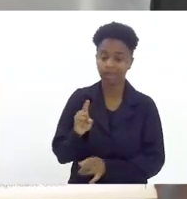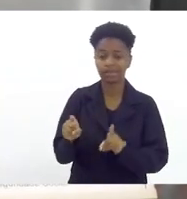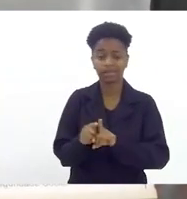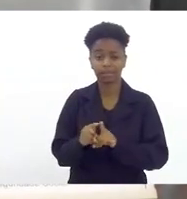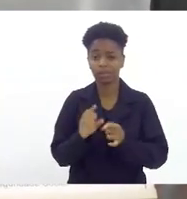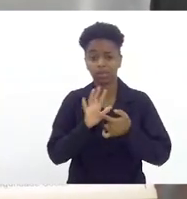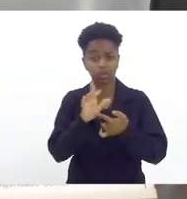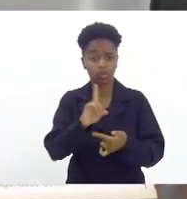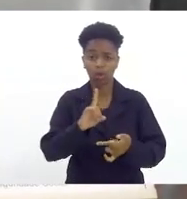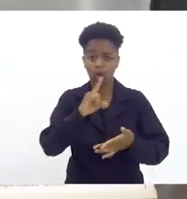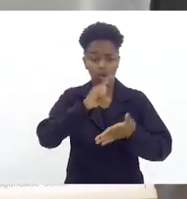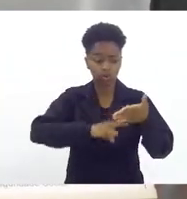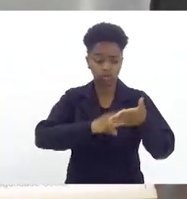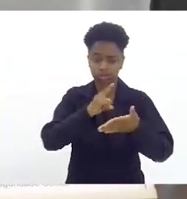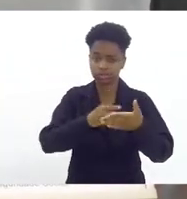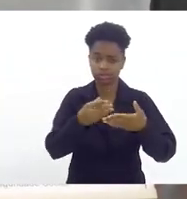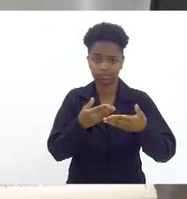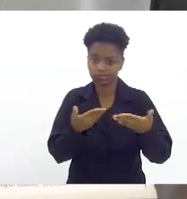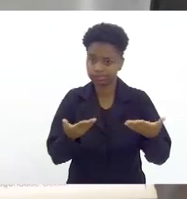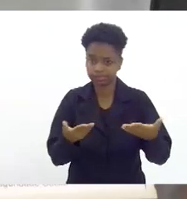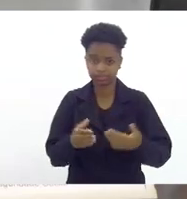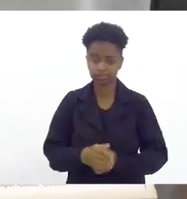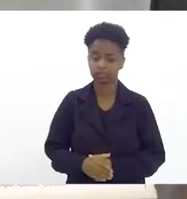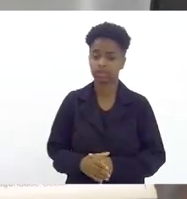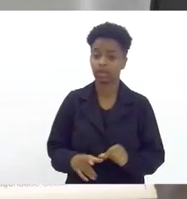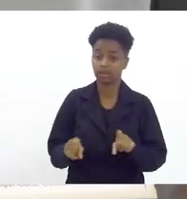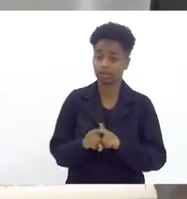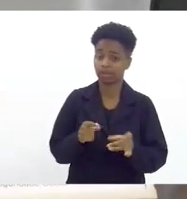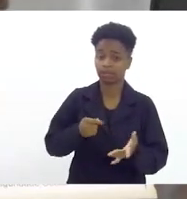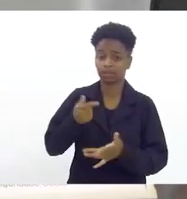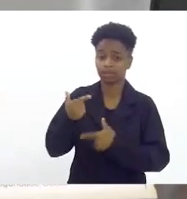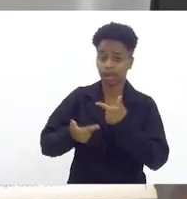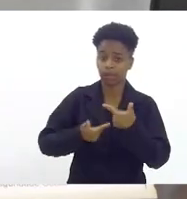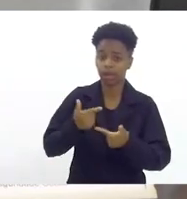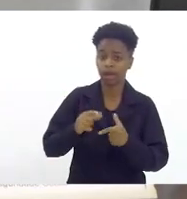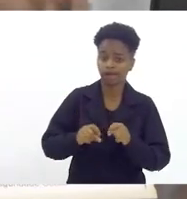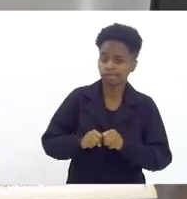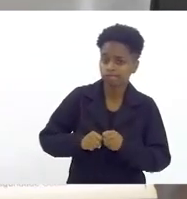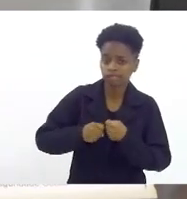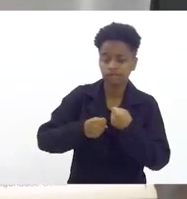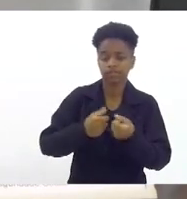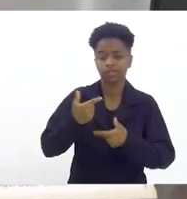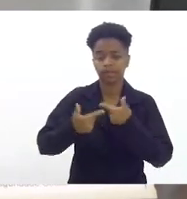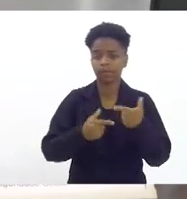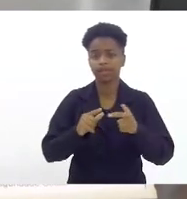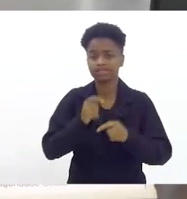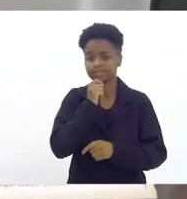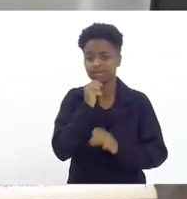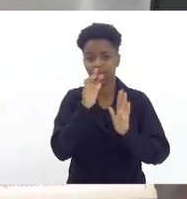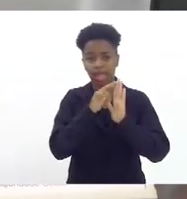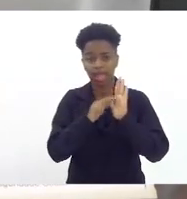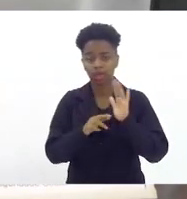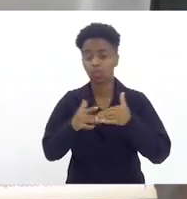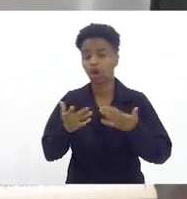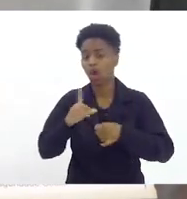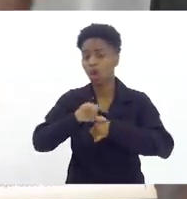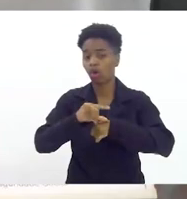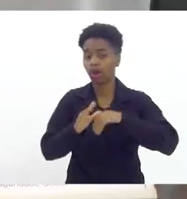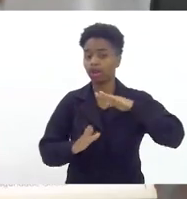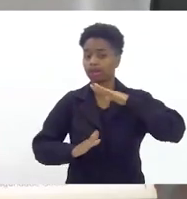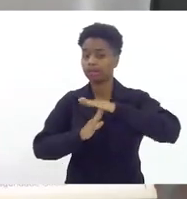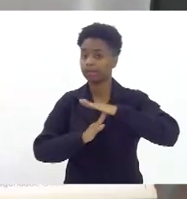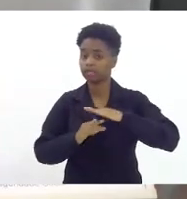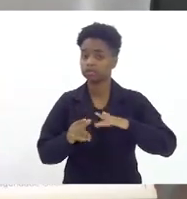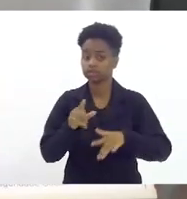espelhados no contracheque o emprego de força de trabalho sem regulamentação do horário estabelecido